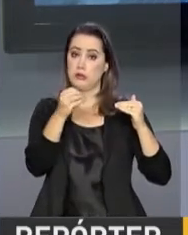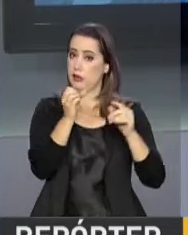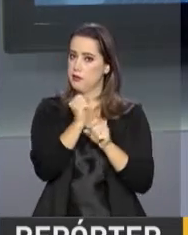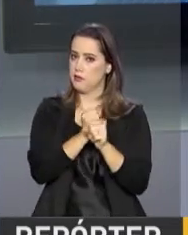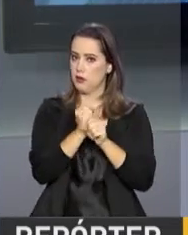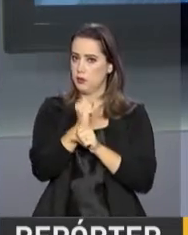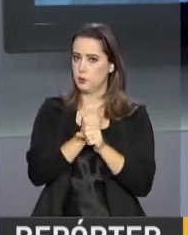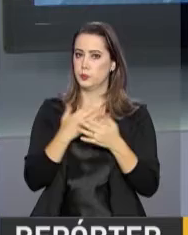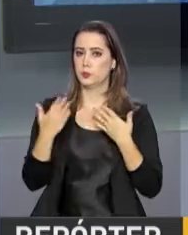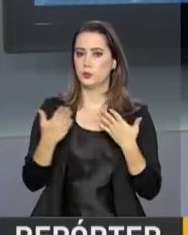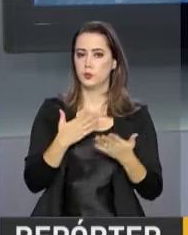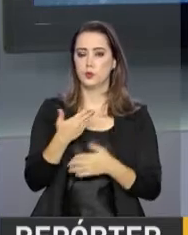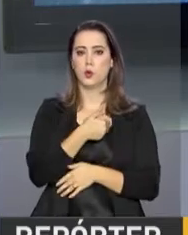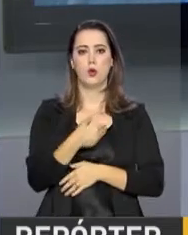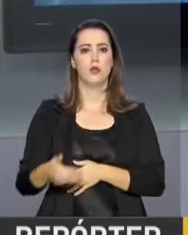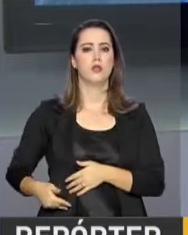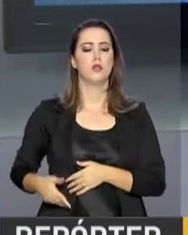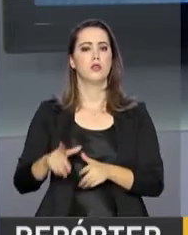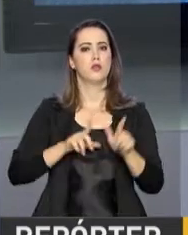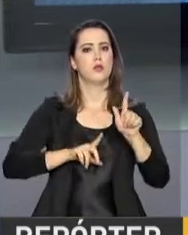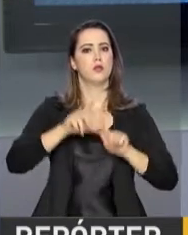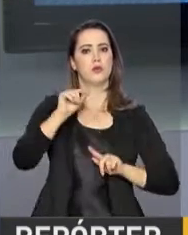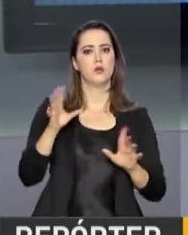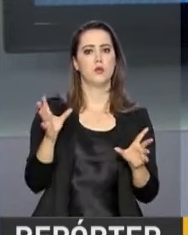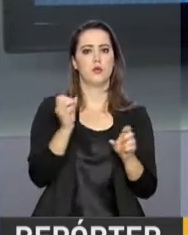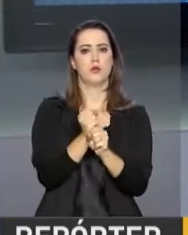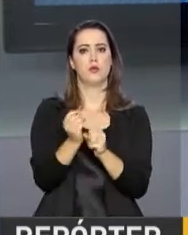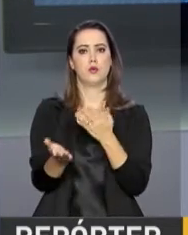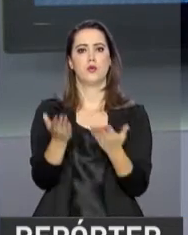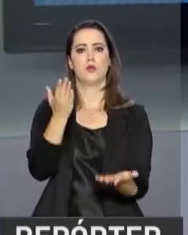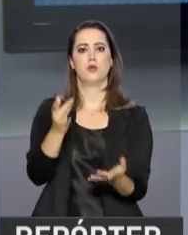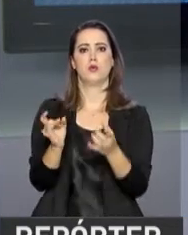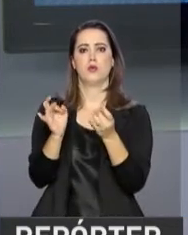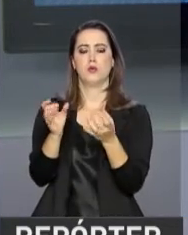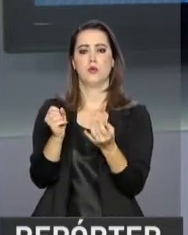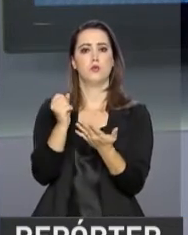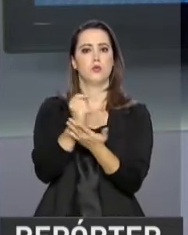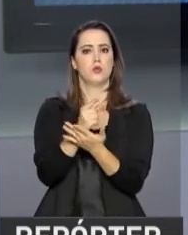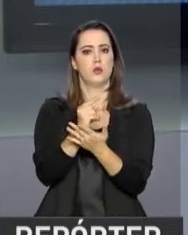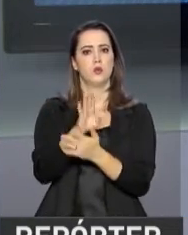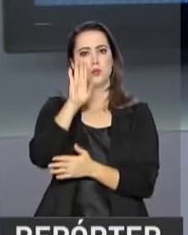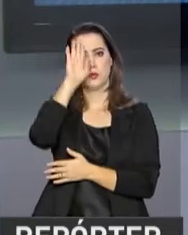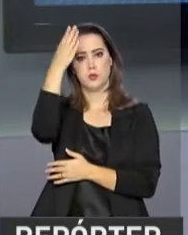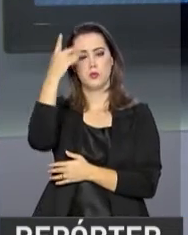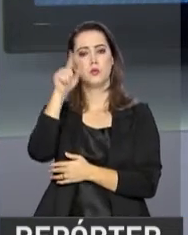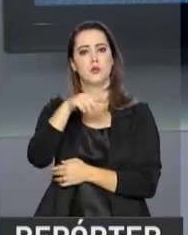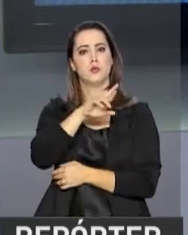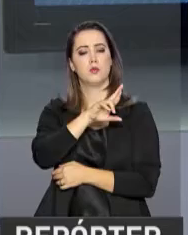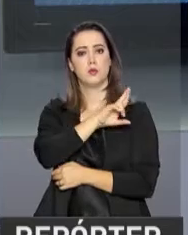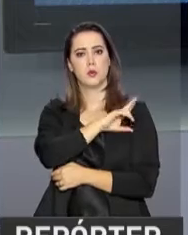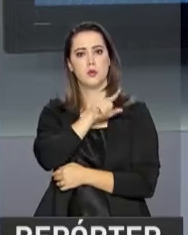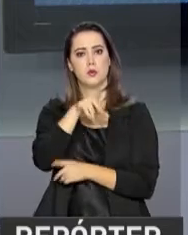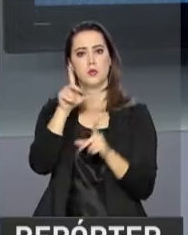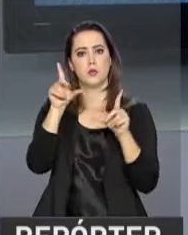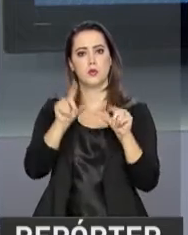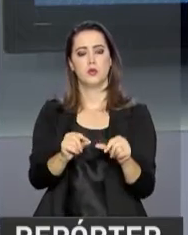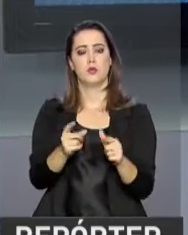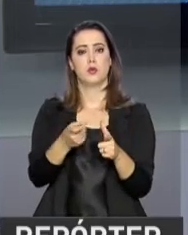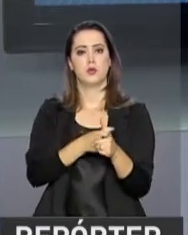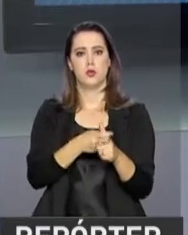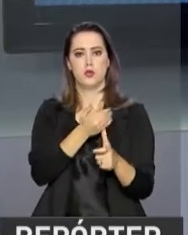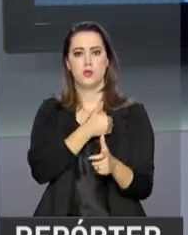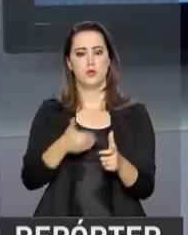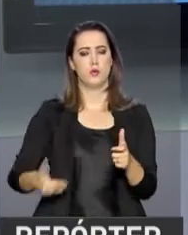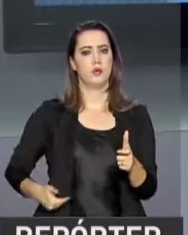dez anos segundo o governo recorde no saldo da balança comercial é o principal responsável pela redução do déficit